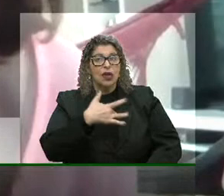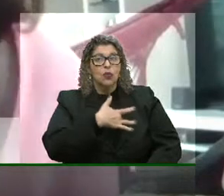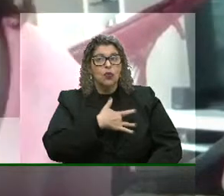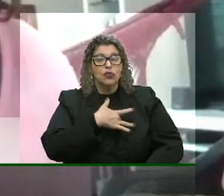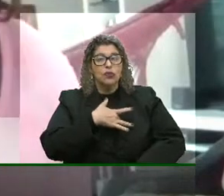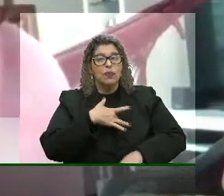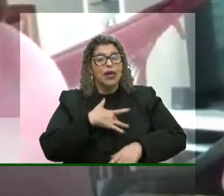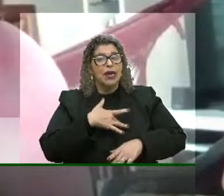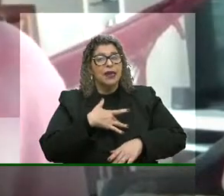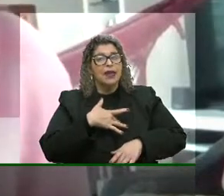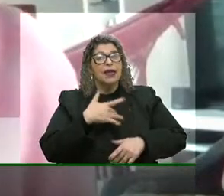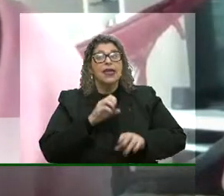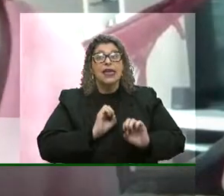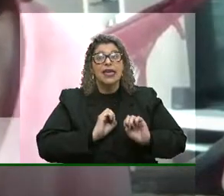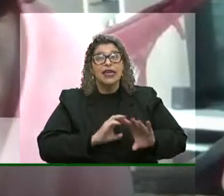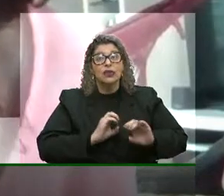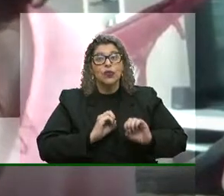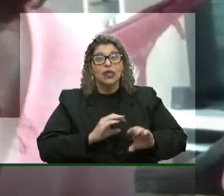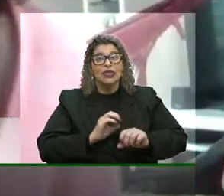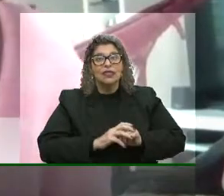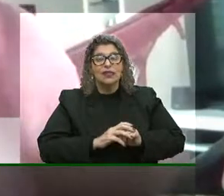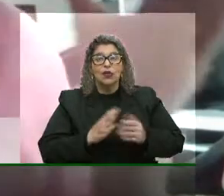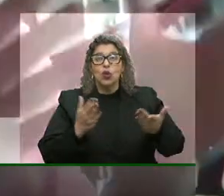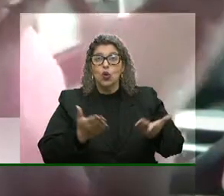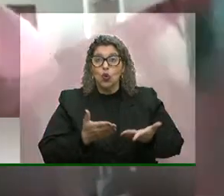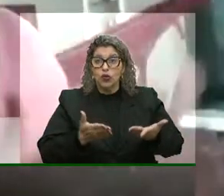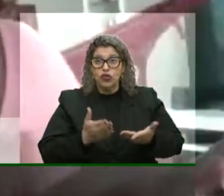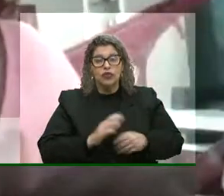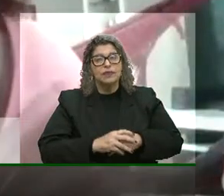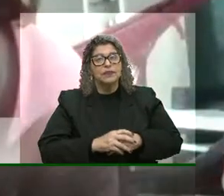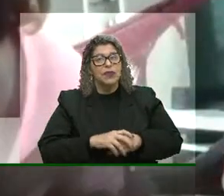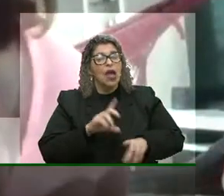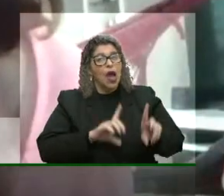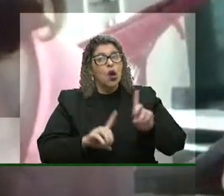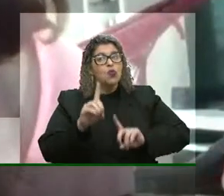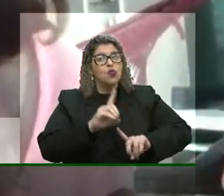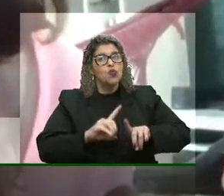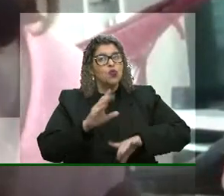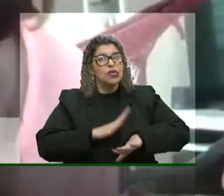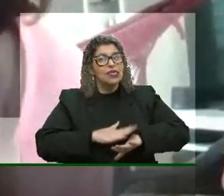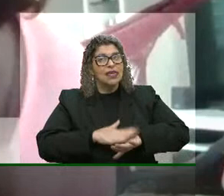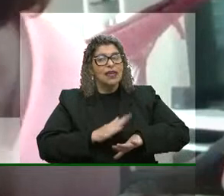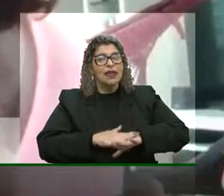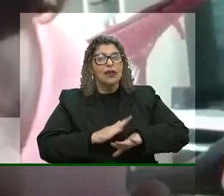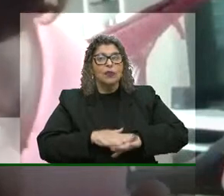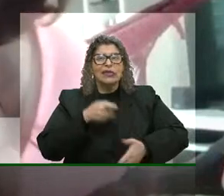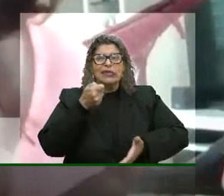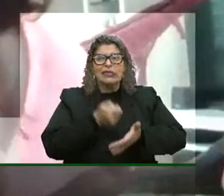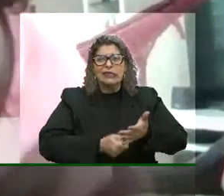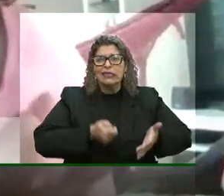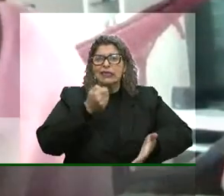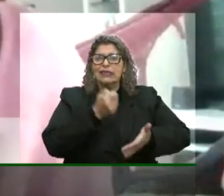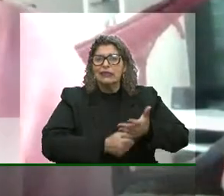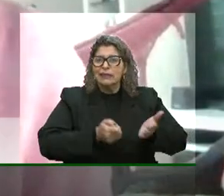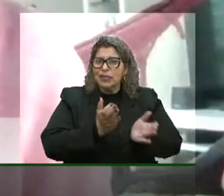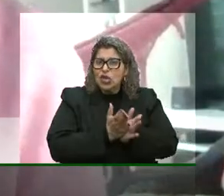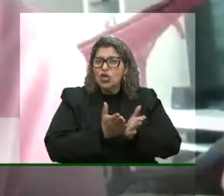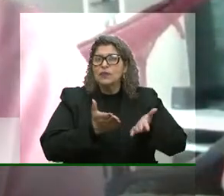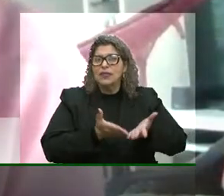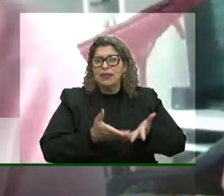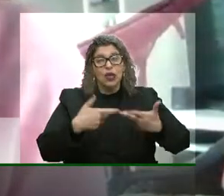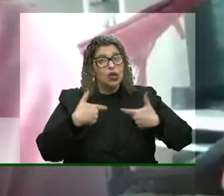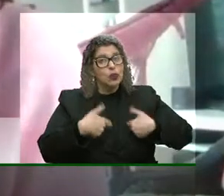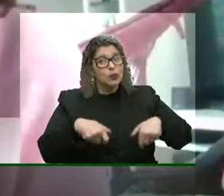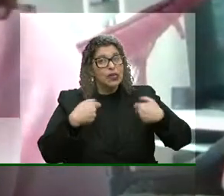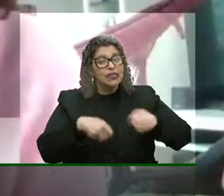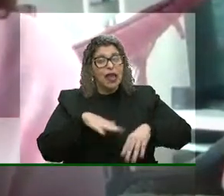educação. Nós ainda hoje formalizamos, porque já há algum tempo, através da comissão, a gente vem insistindo que a gente deve fazer